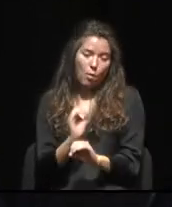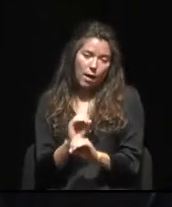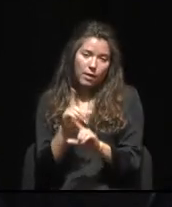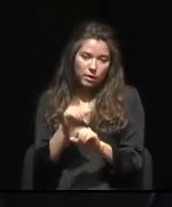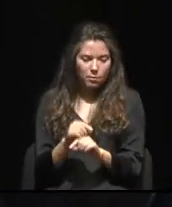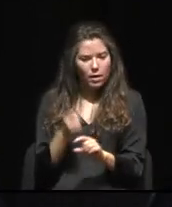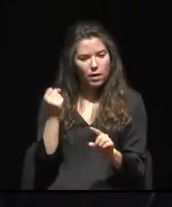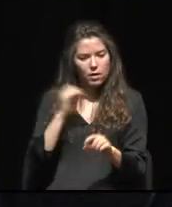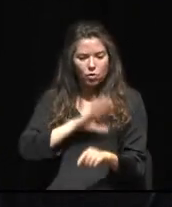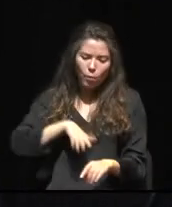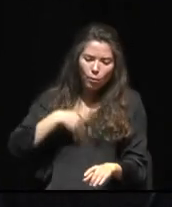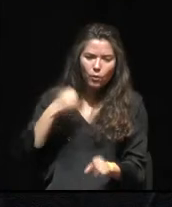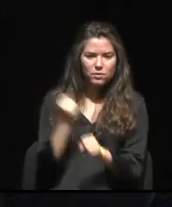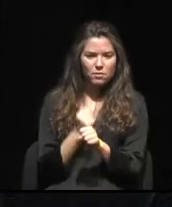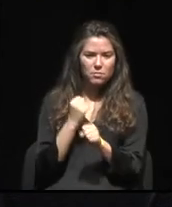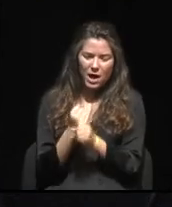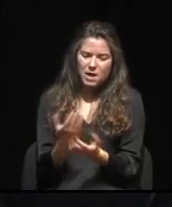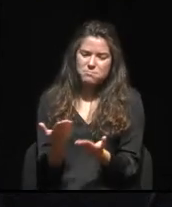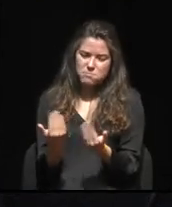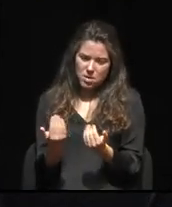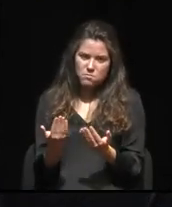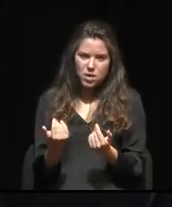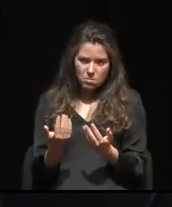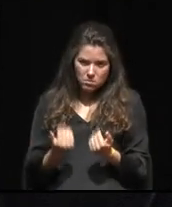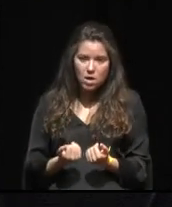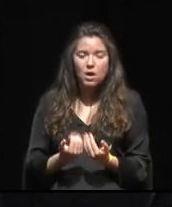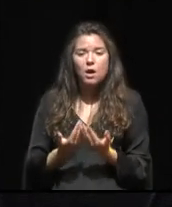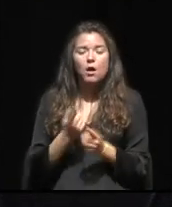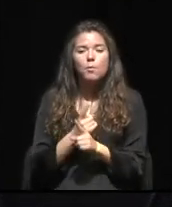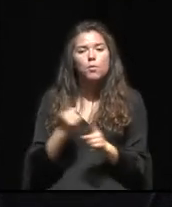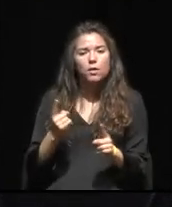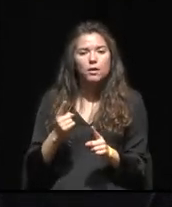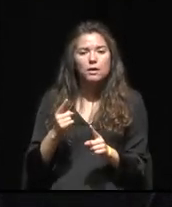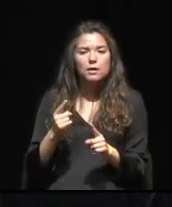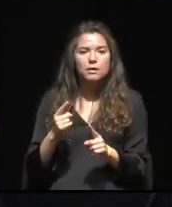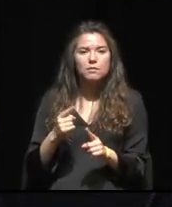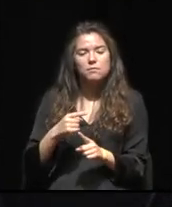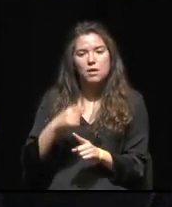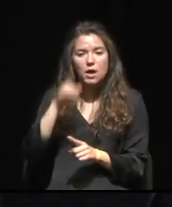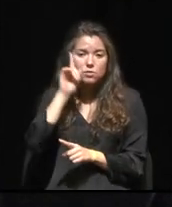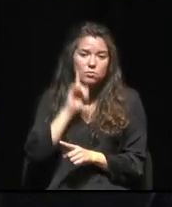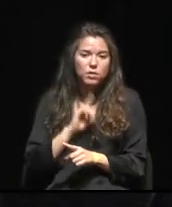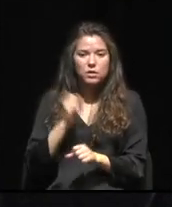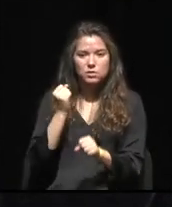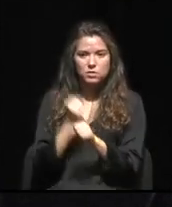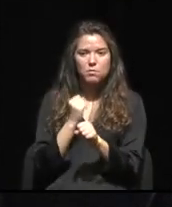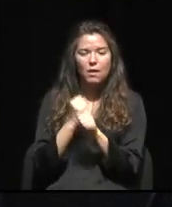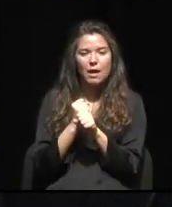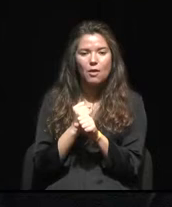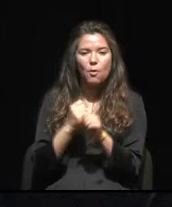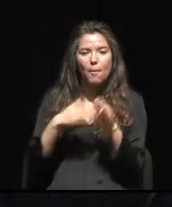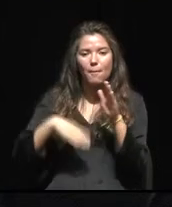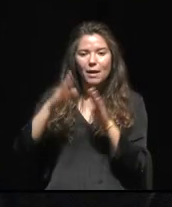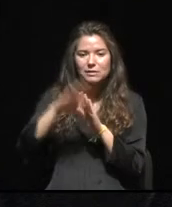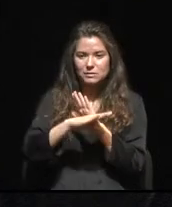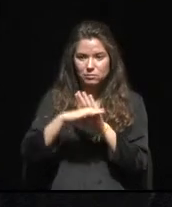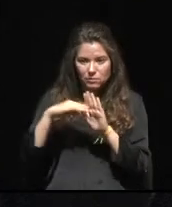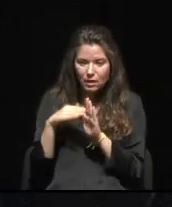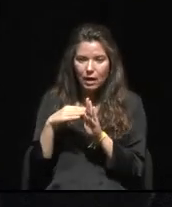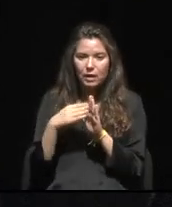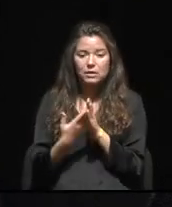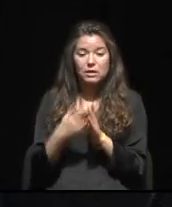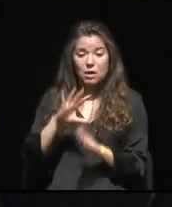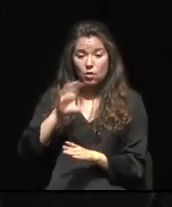há ainda a fazer na nossa cidade trabalham mais de metade das mulheres trabalhadoras do Distrito de Lisboa e é o